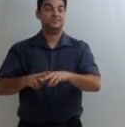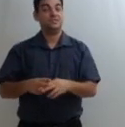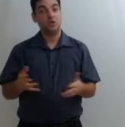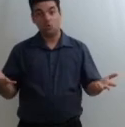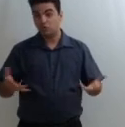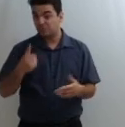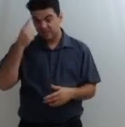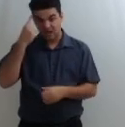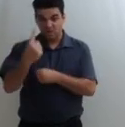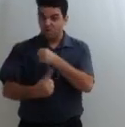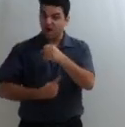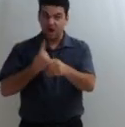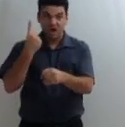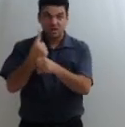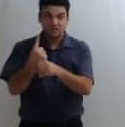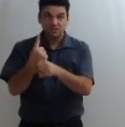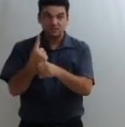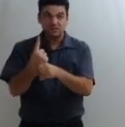previsão